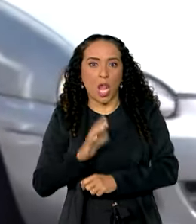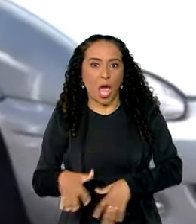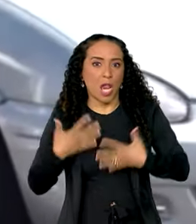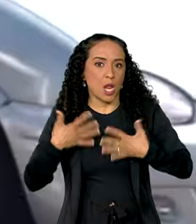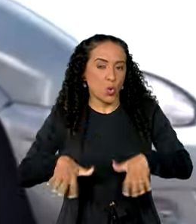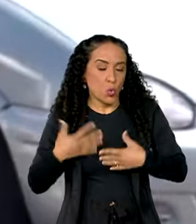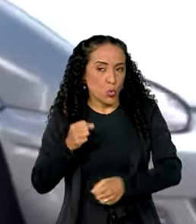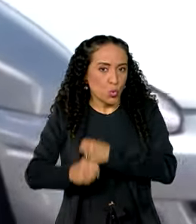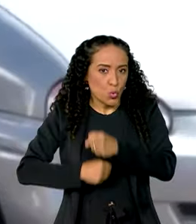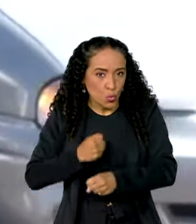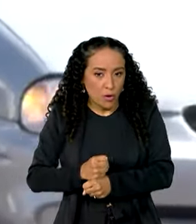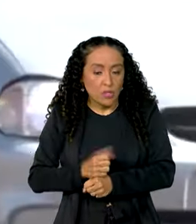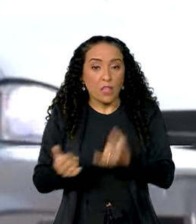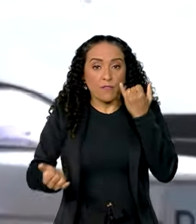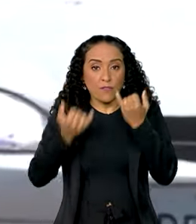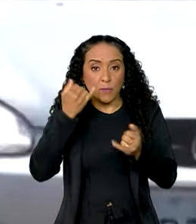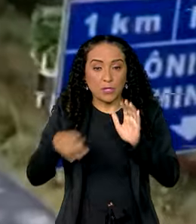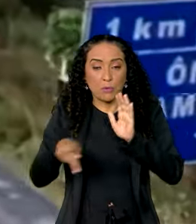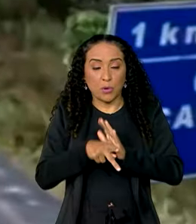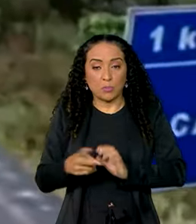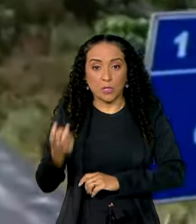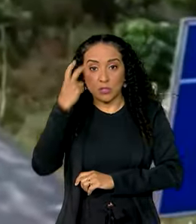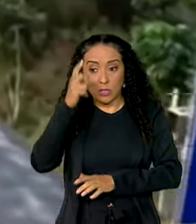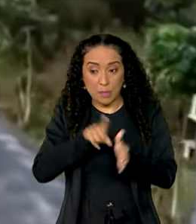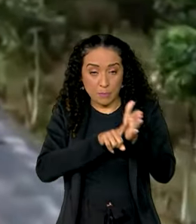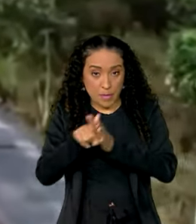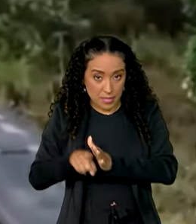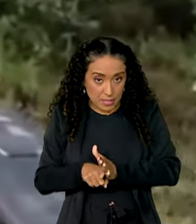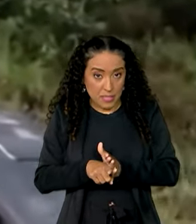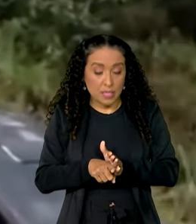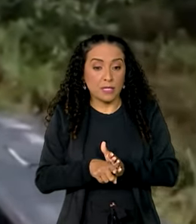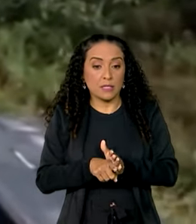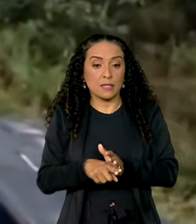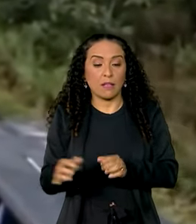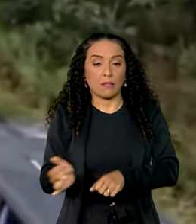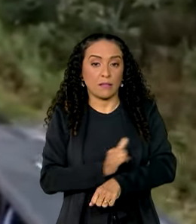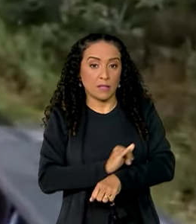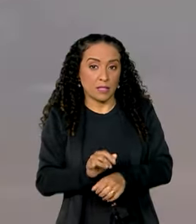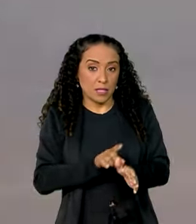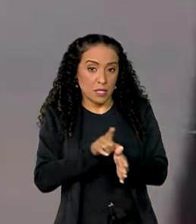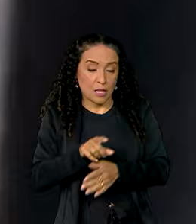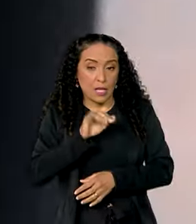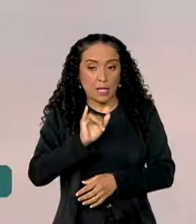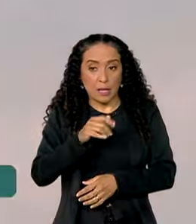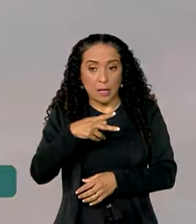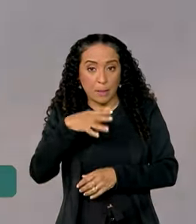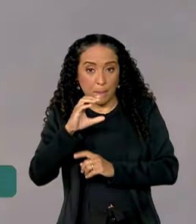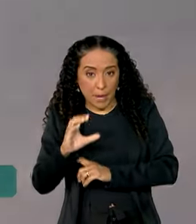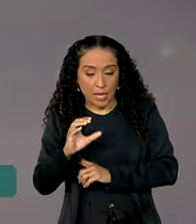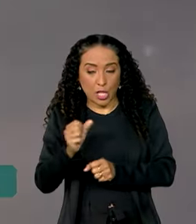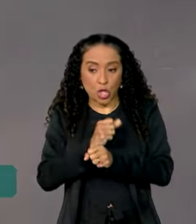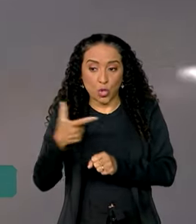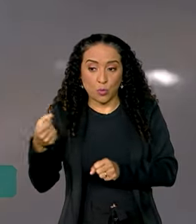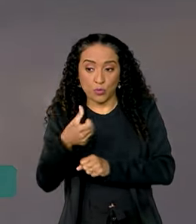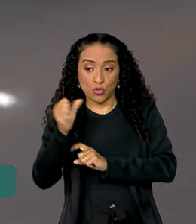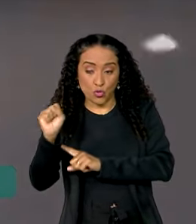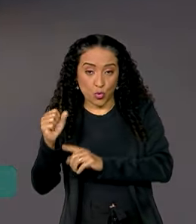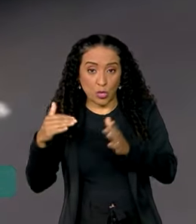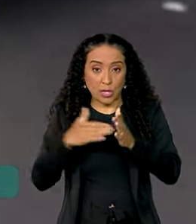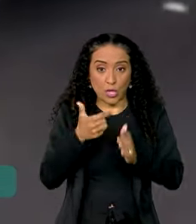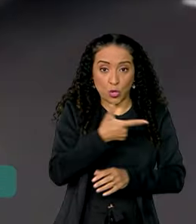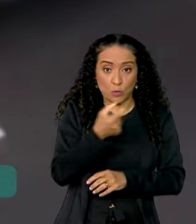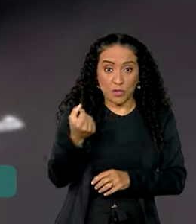ano segundo dados da Inteligência em pesquisa e consultor estratégica IPEC entre 2018